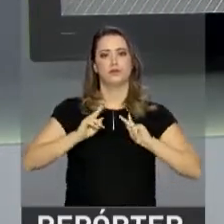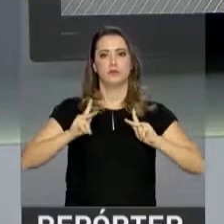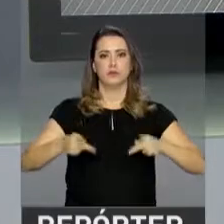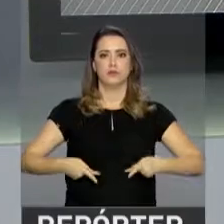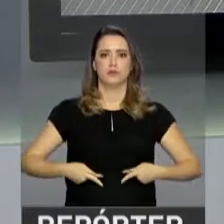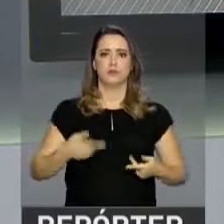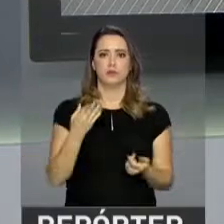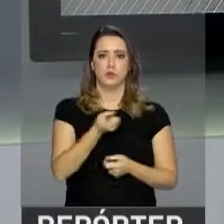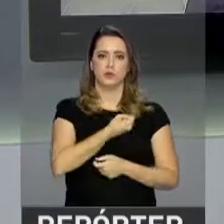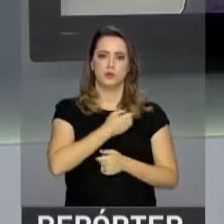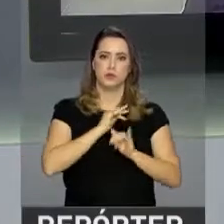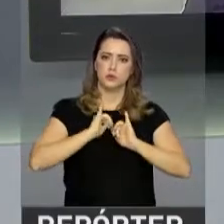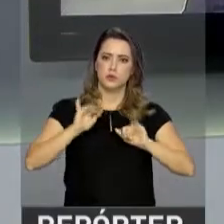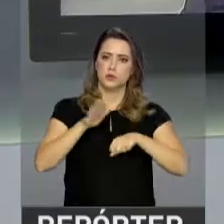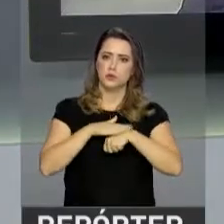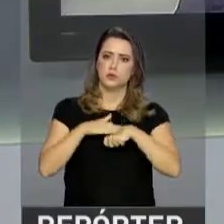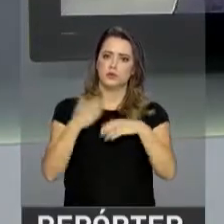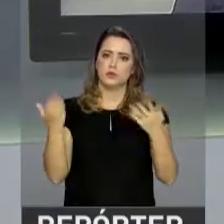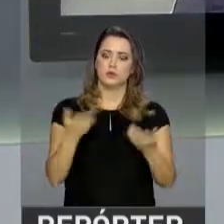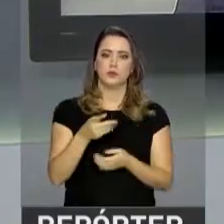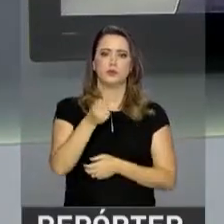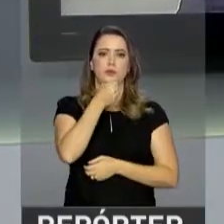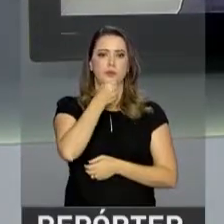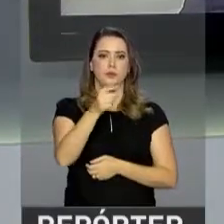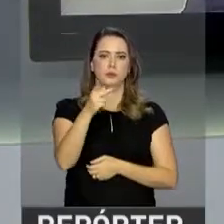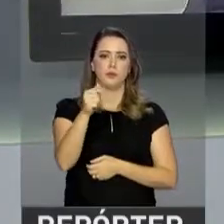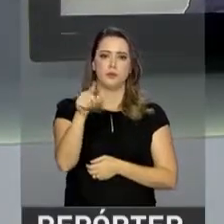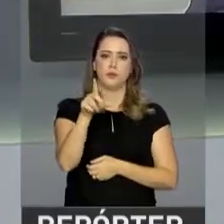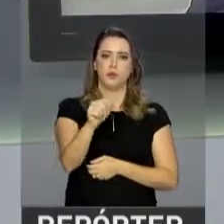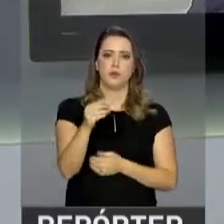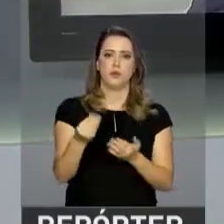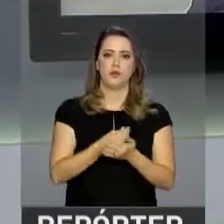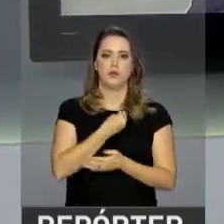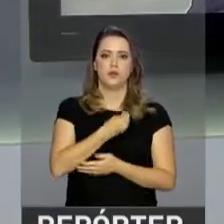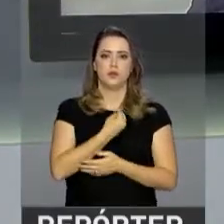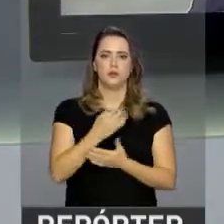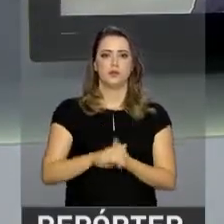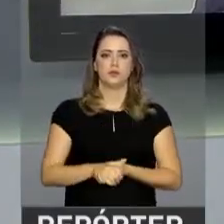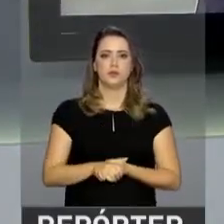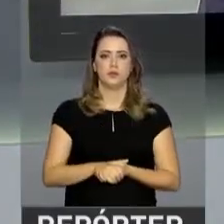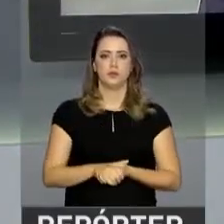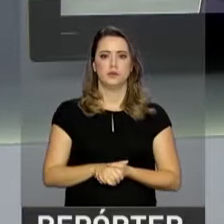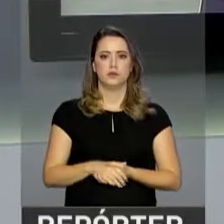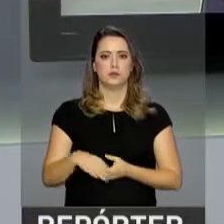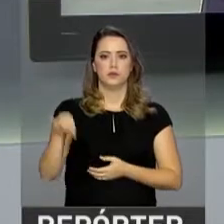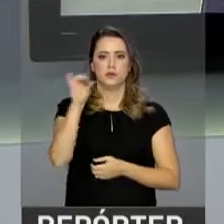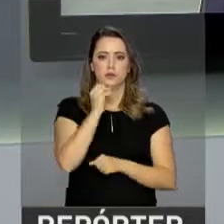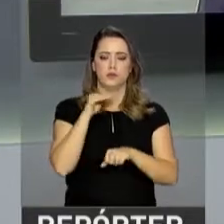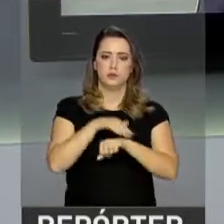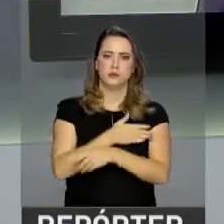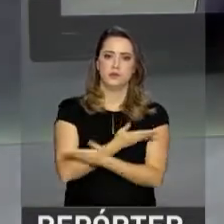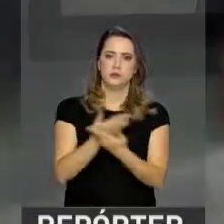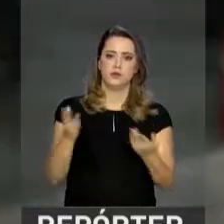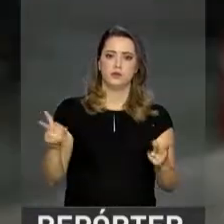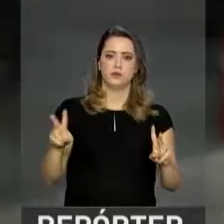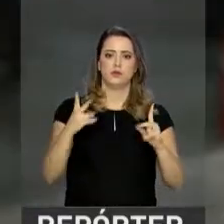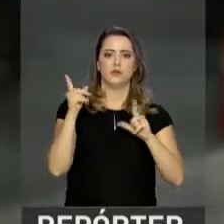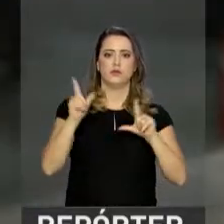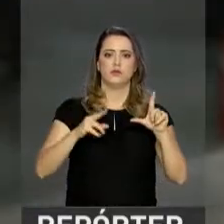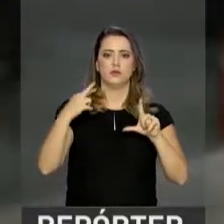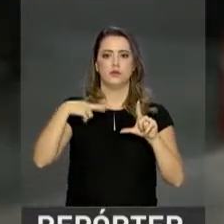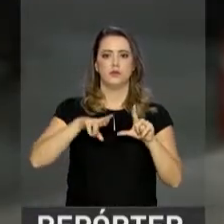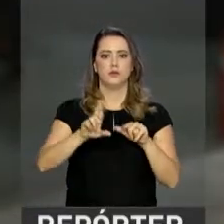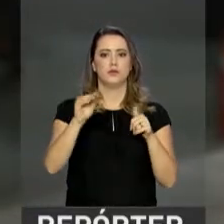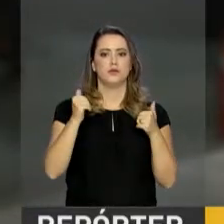números, a gente conversa agora com o repórter Paulo Lassalve, ao vivo. Boa noite, Paulo. Boa noite, Ana Gabriela. Boa noite a todos que nos assistem na